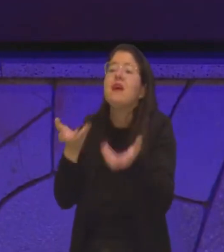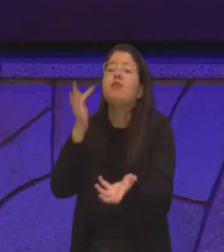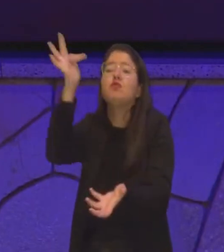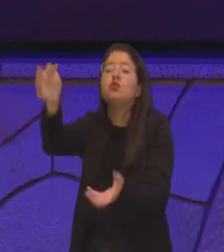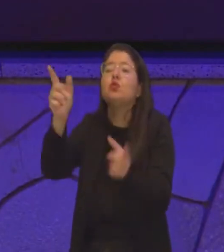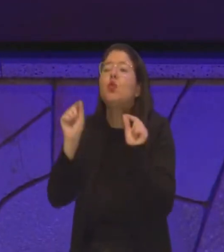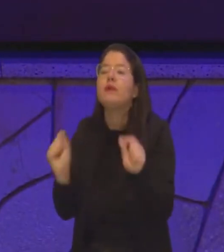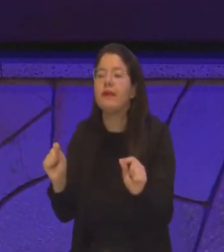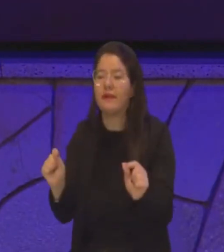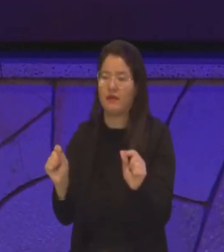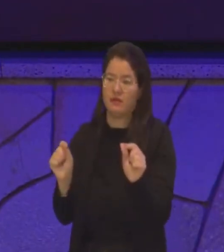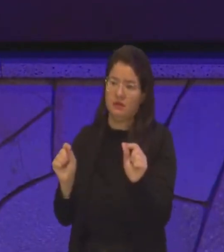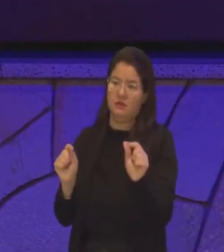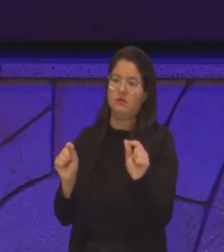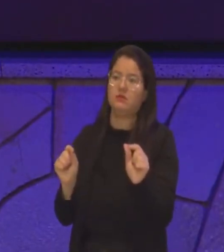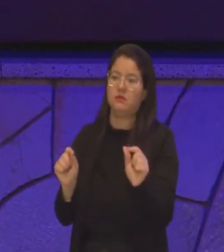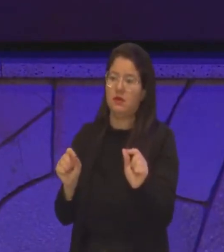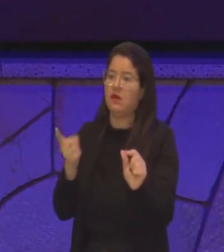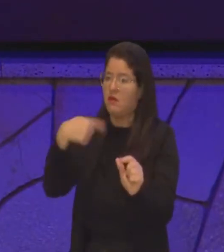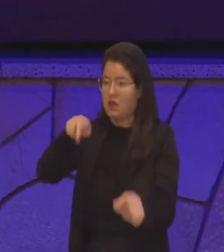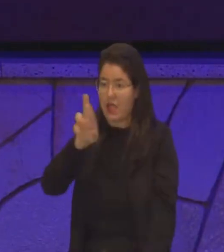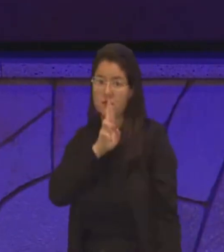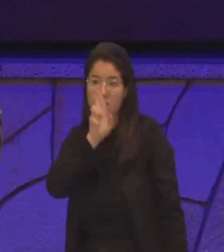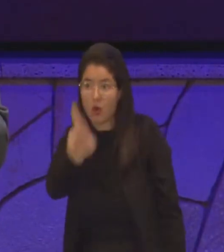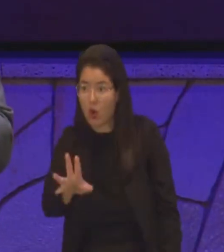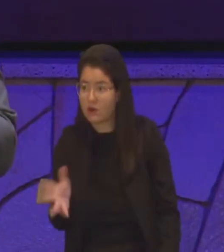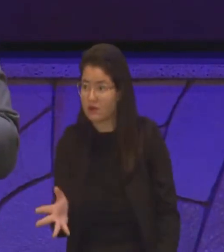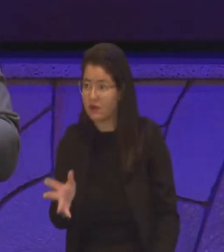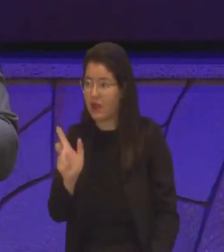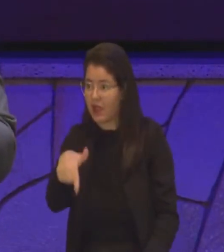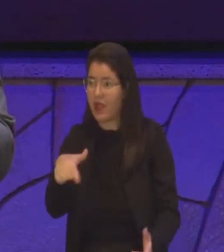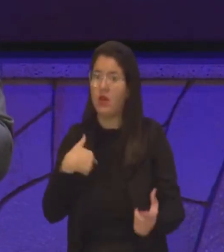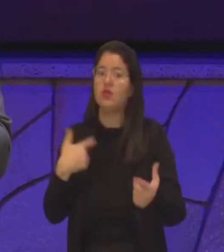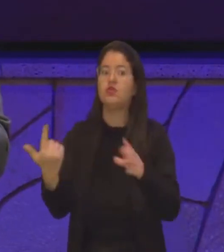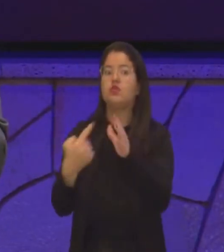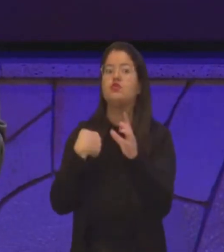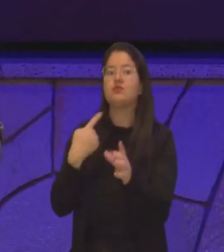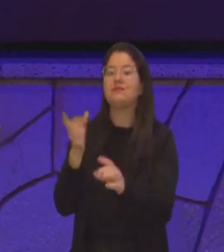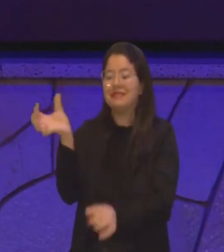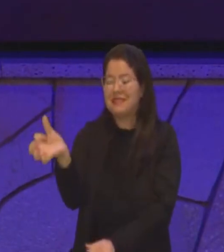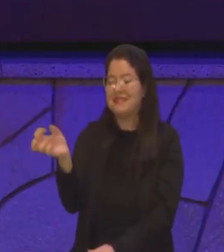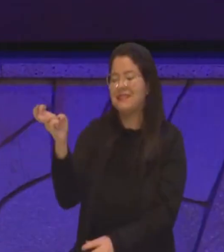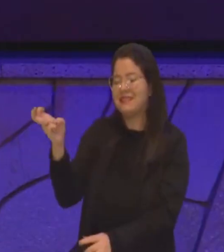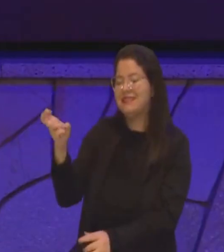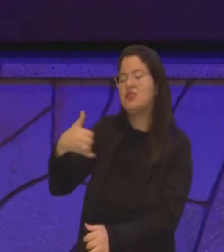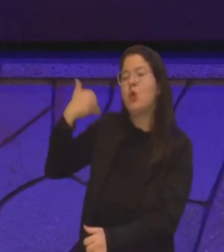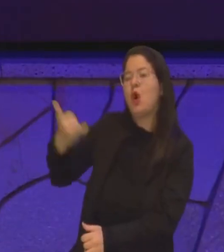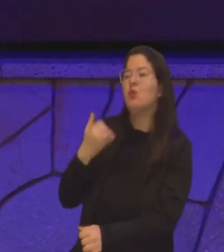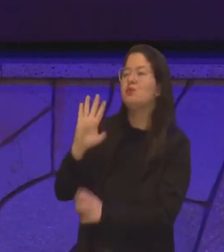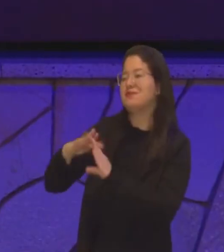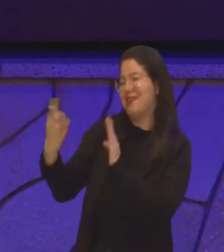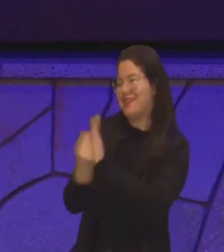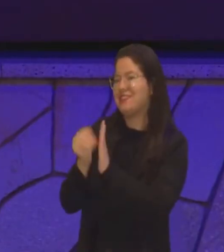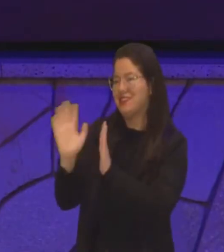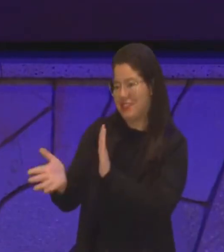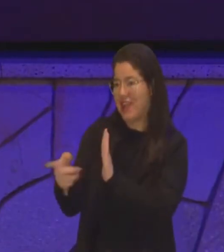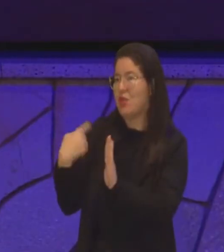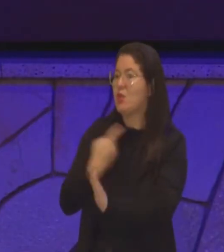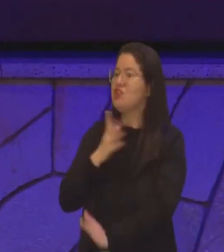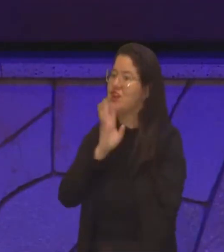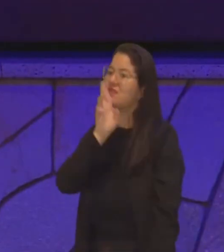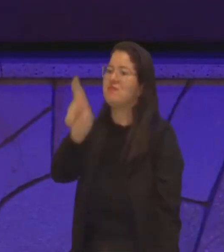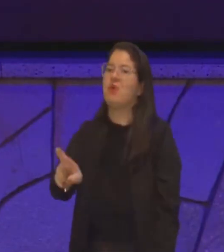vislumbramos. Nós fomos resposta ao plantarmos há 65 anos atrás esta igreja.